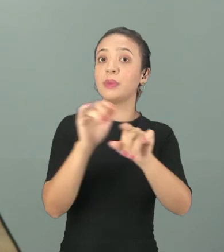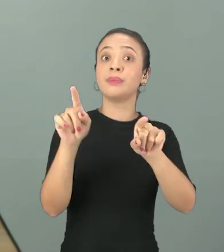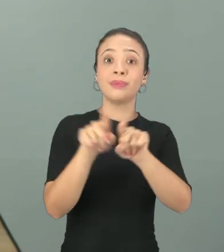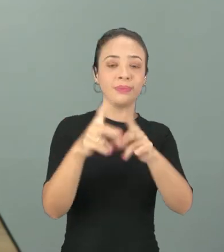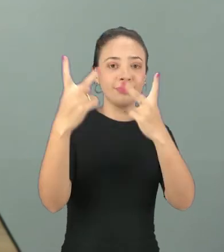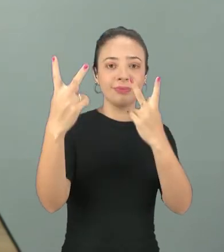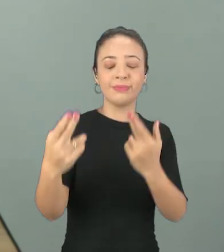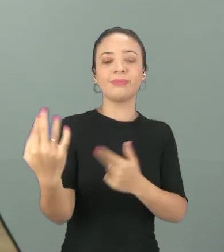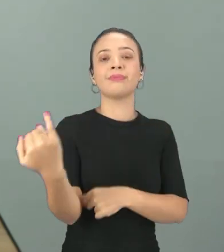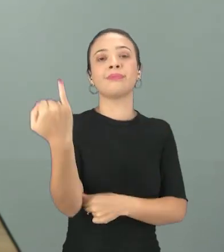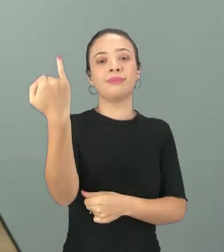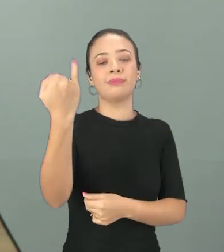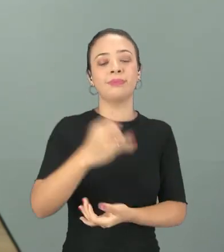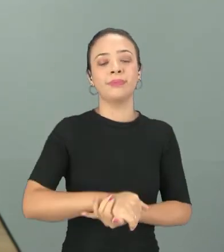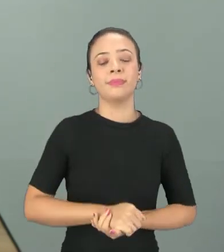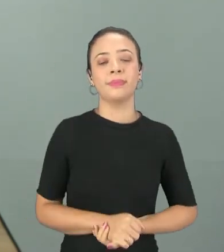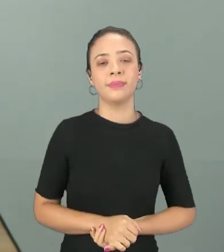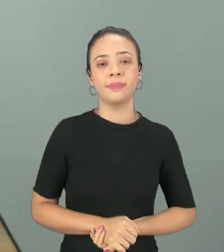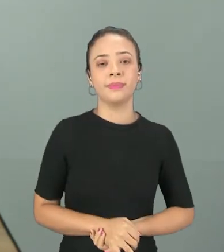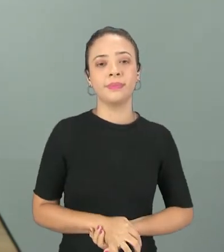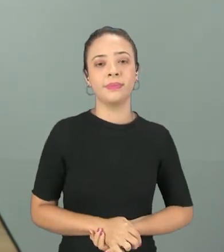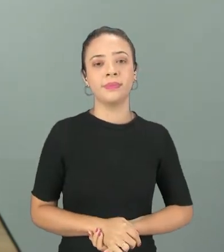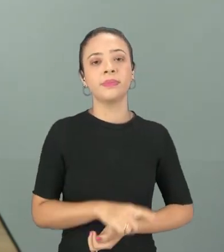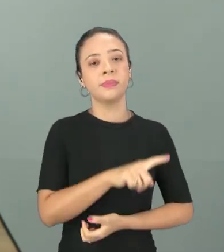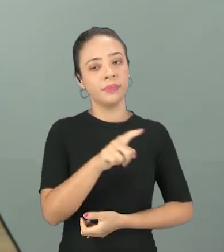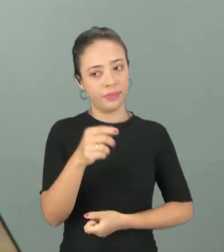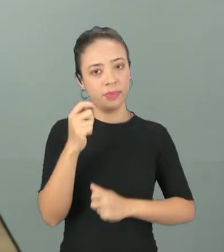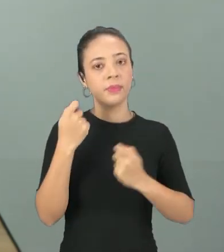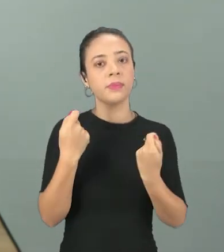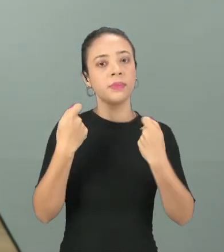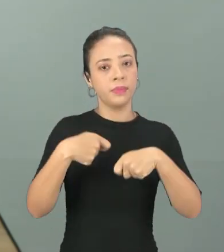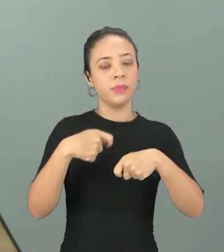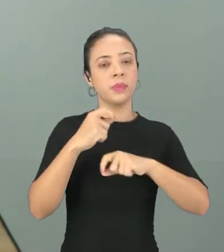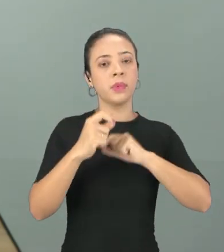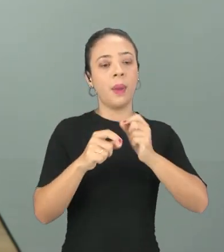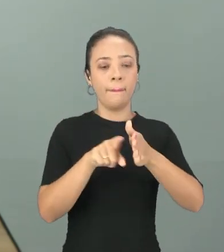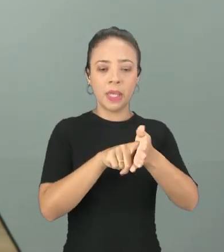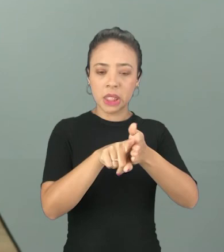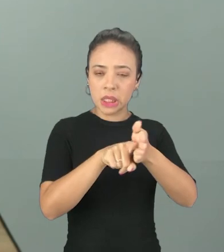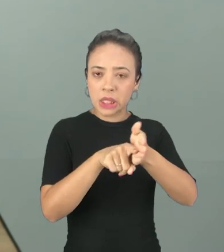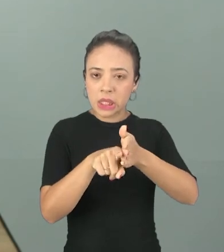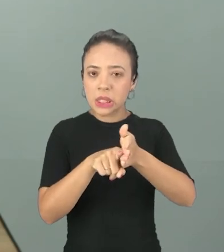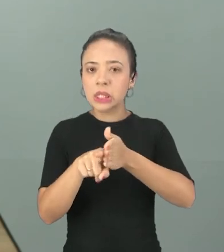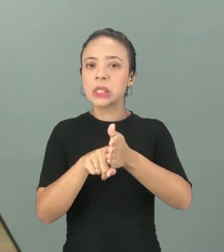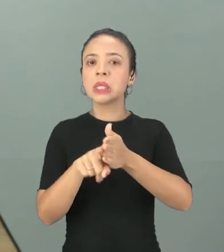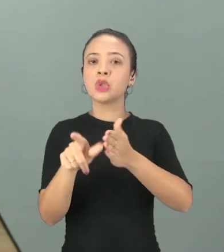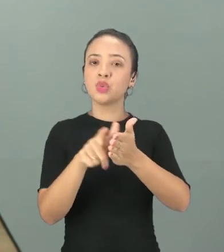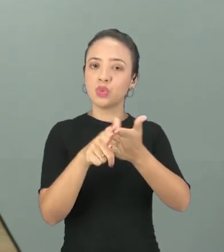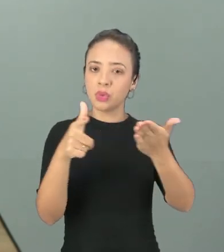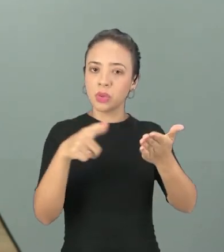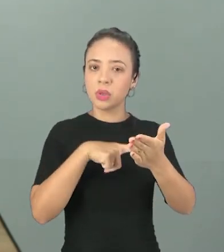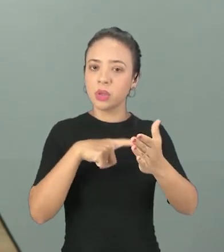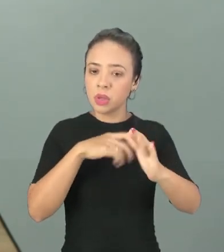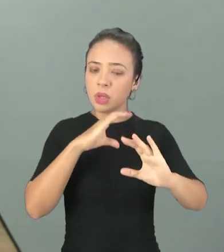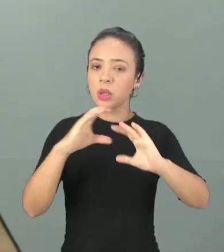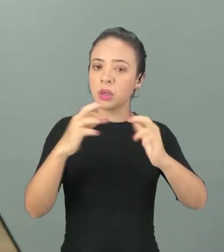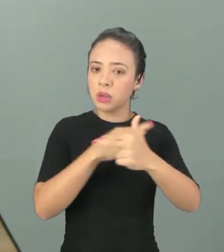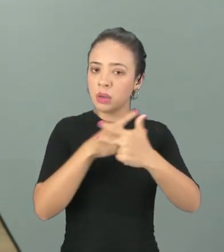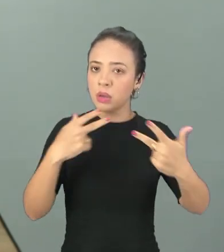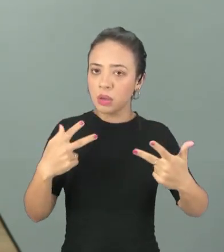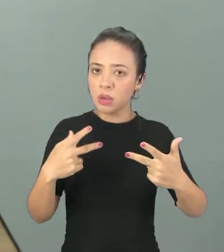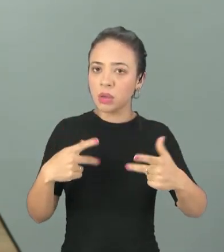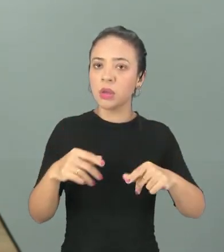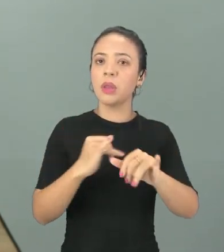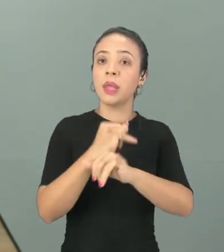também, certo? Então, vocês podem estarem pesquisando aí nos jornais digitais e fazerem